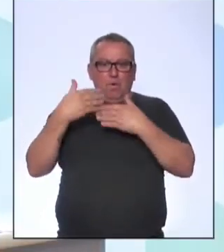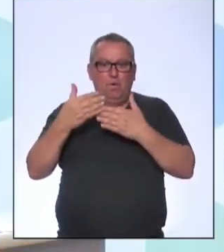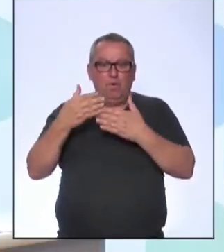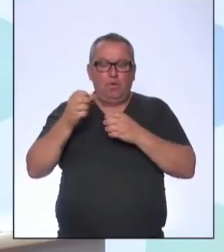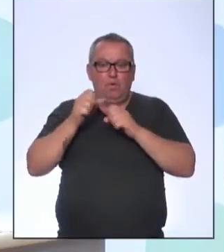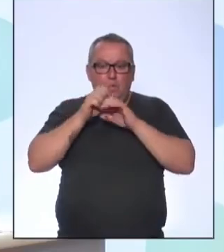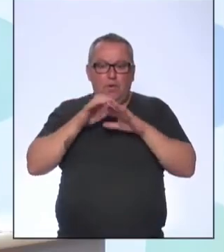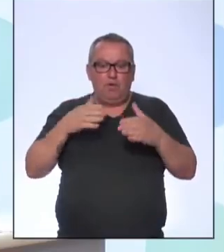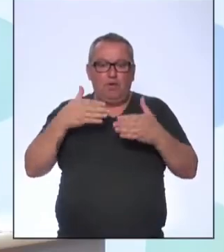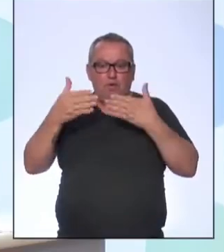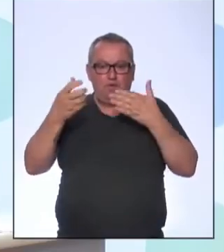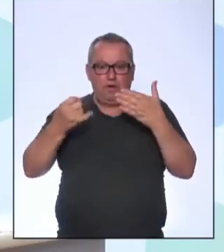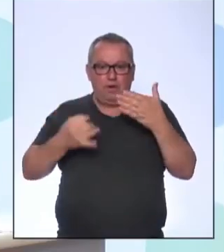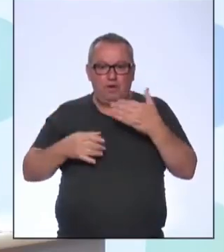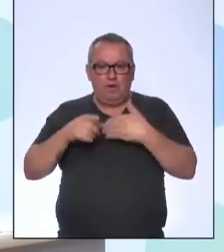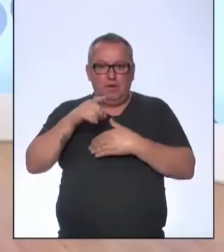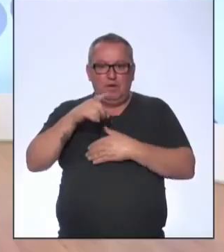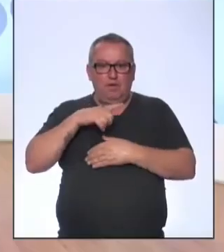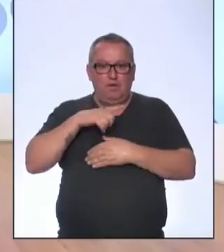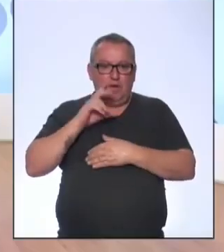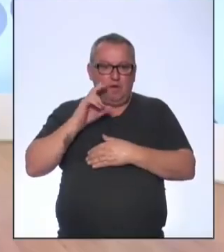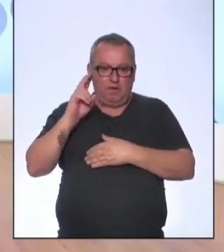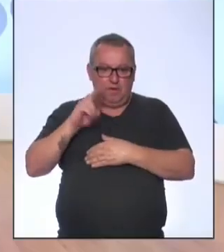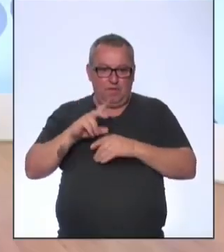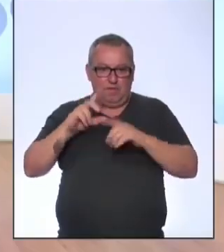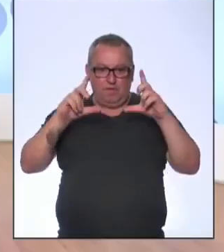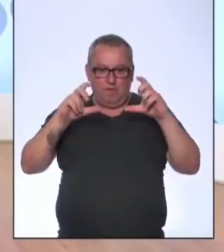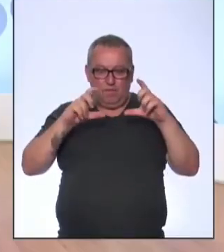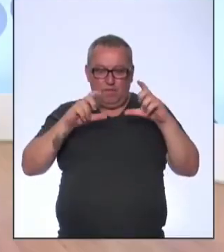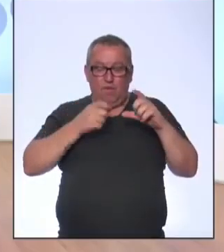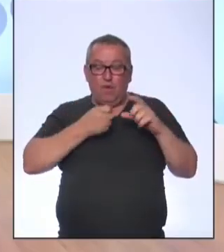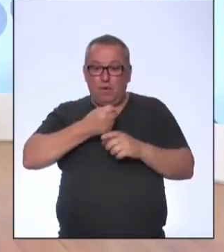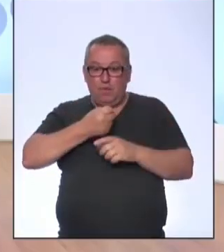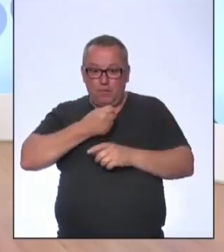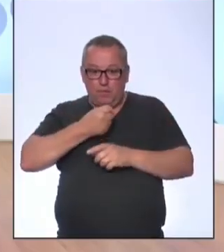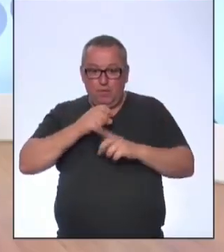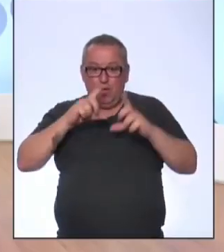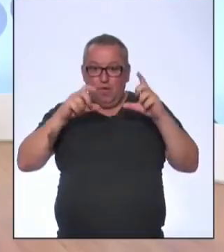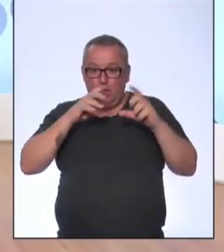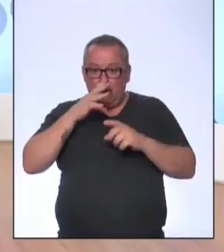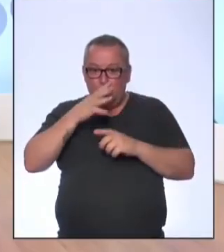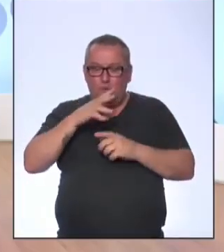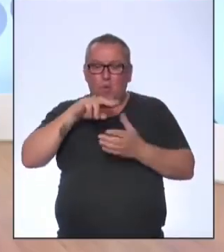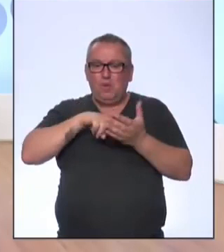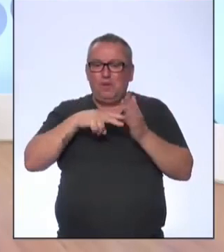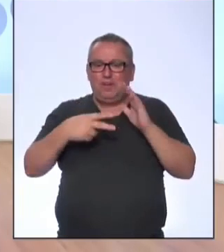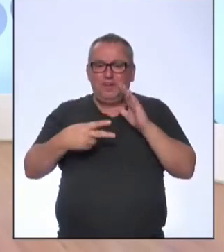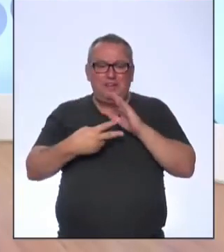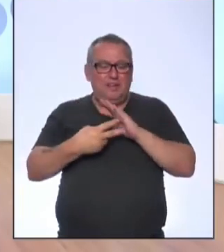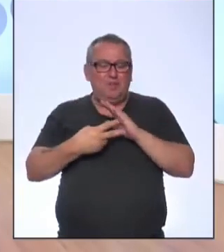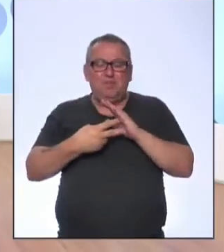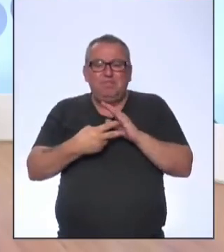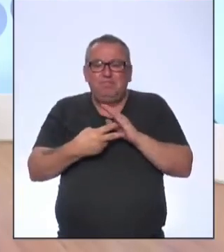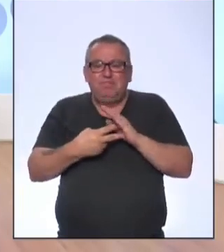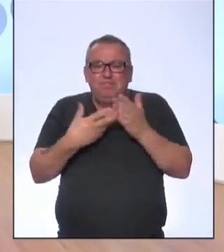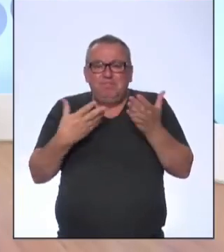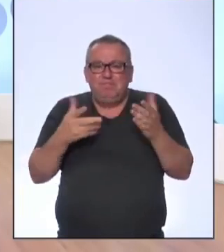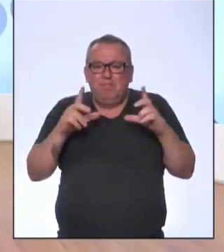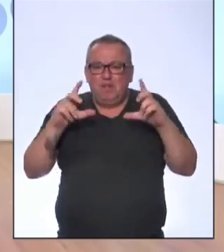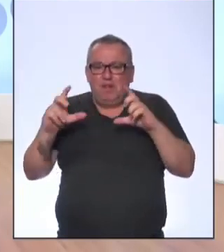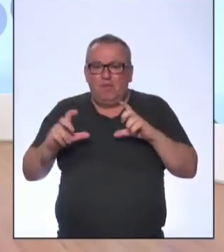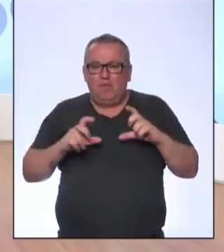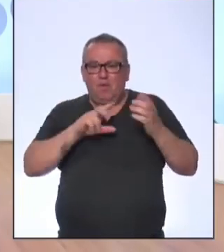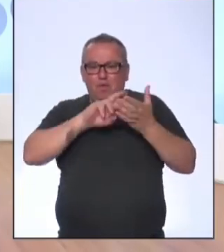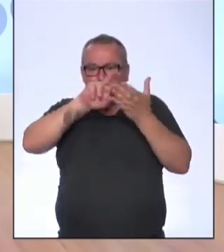compartilhem no chat. Você já ouviu falar em fotoreportagem, fotodenúncia? O que seria uma fotoreportagem? O que seria uma